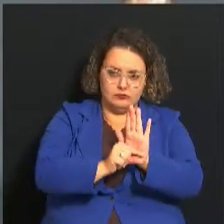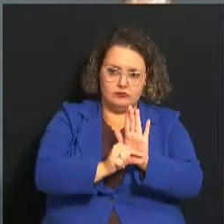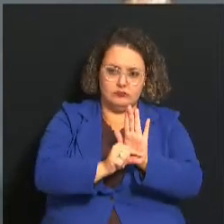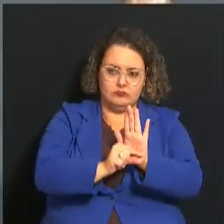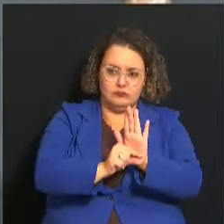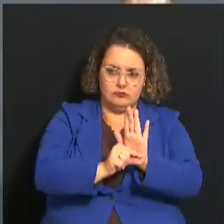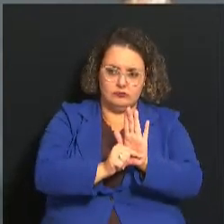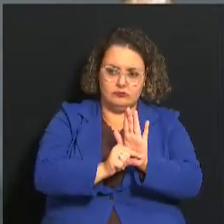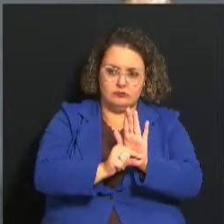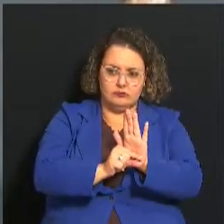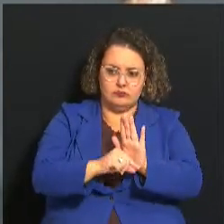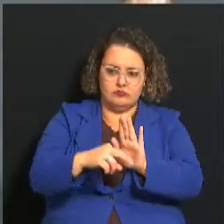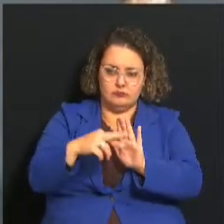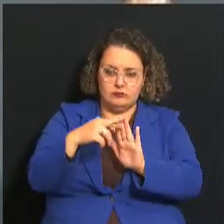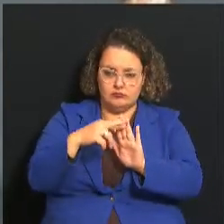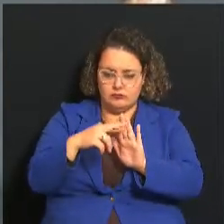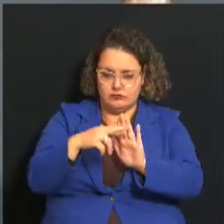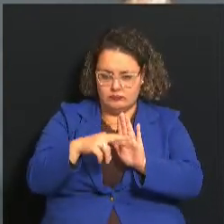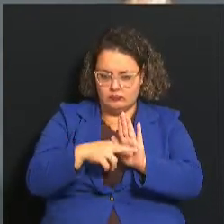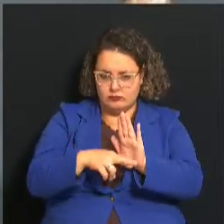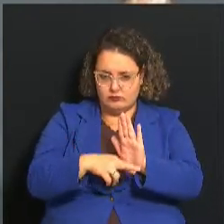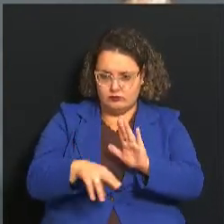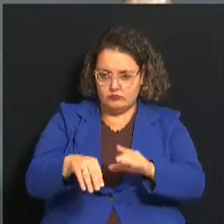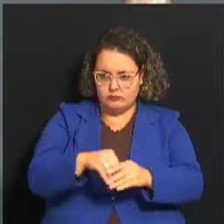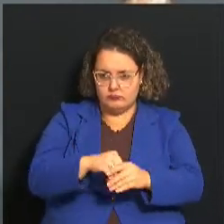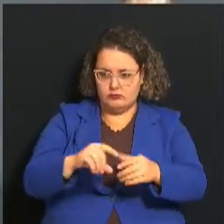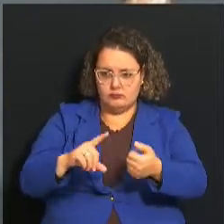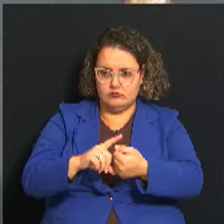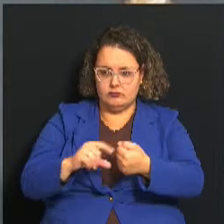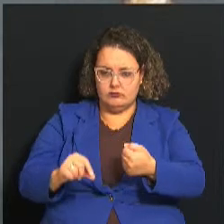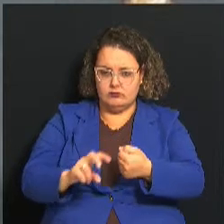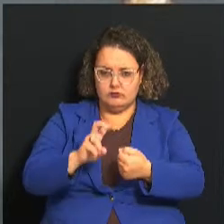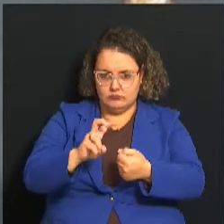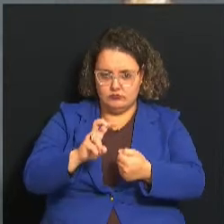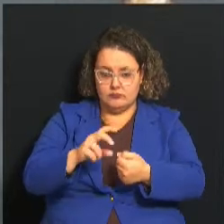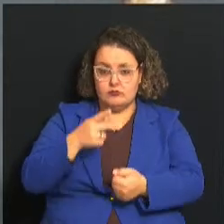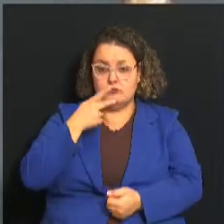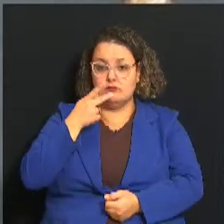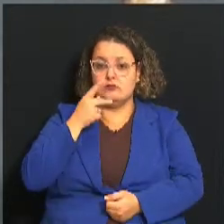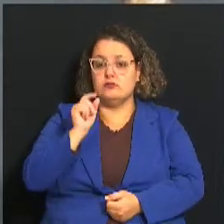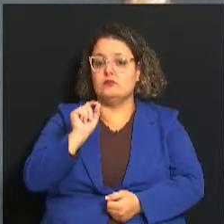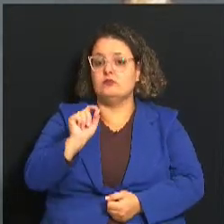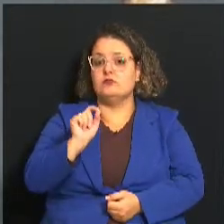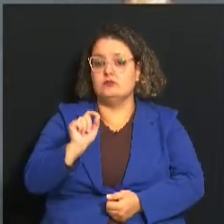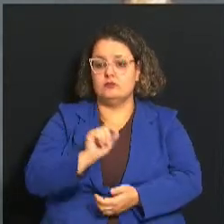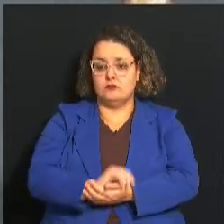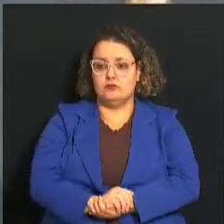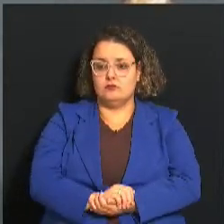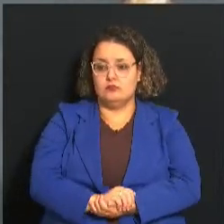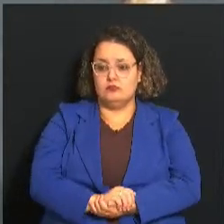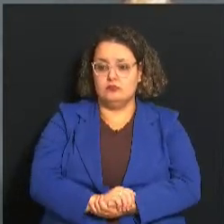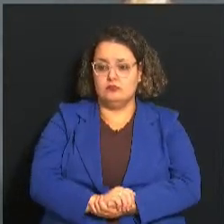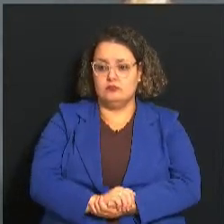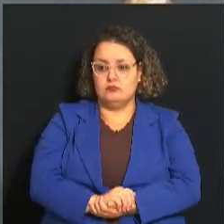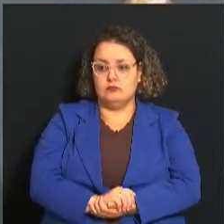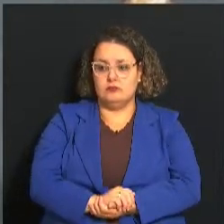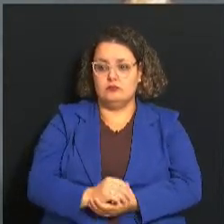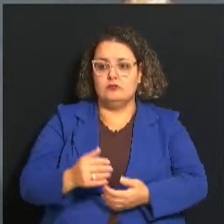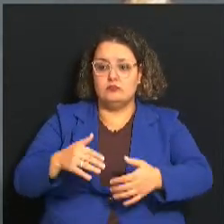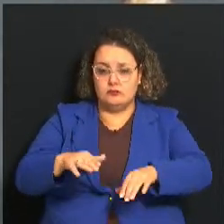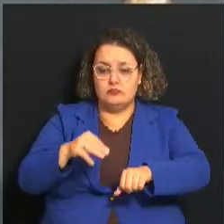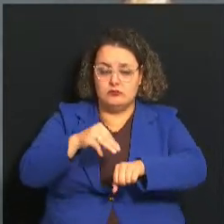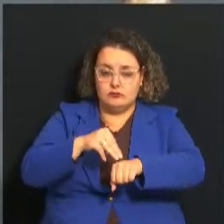do regimento, o artigo 5º fala o seguinte: a forma de inclusão de novos membros